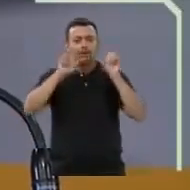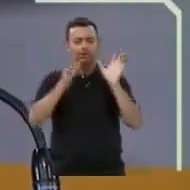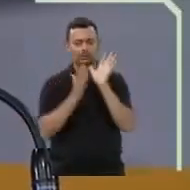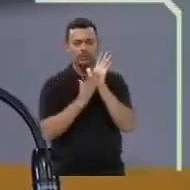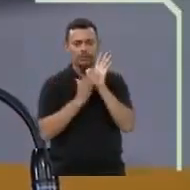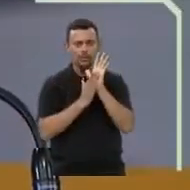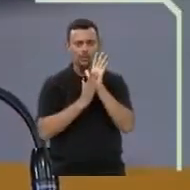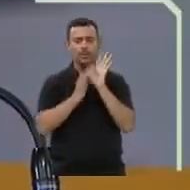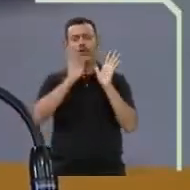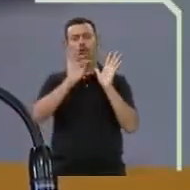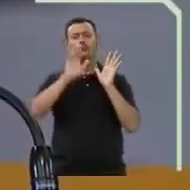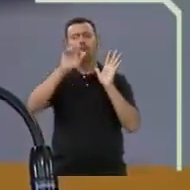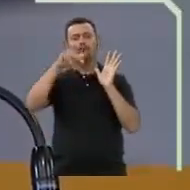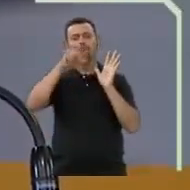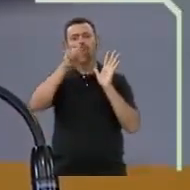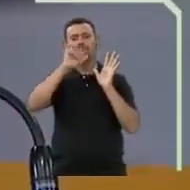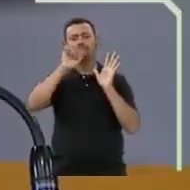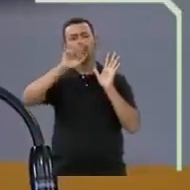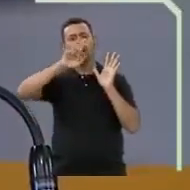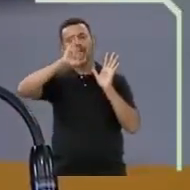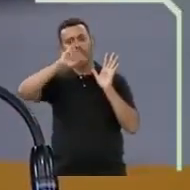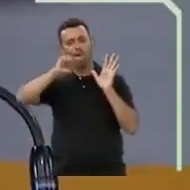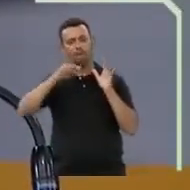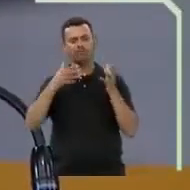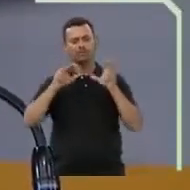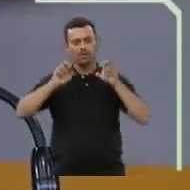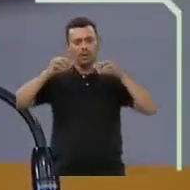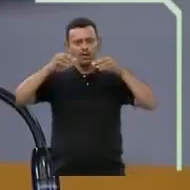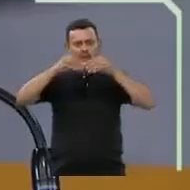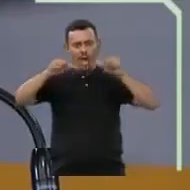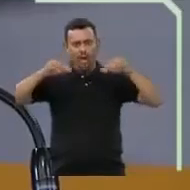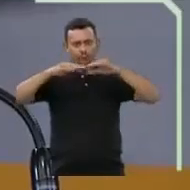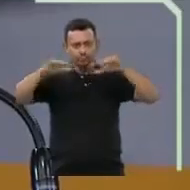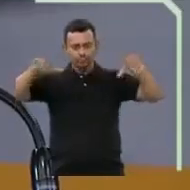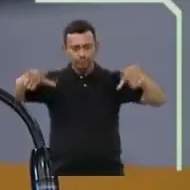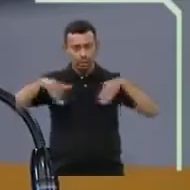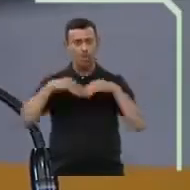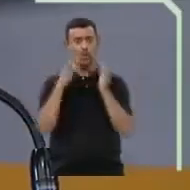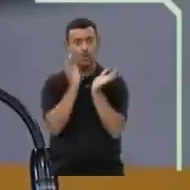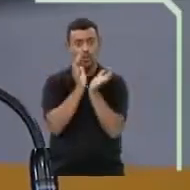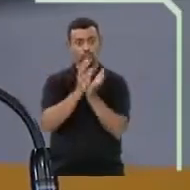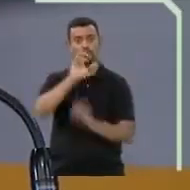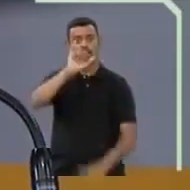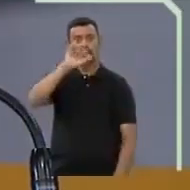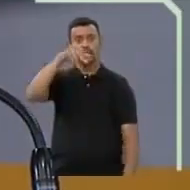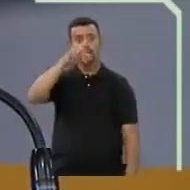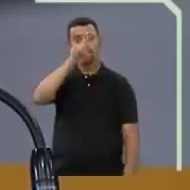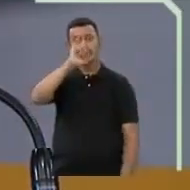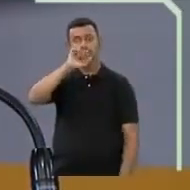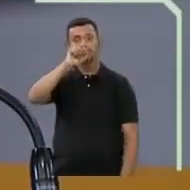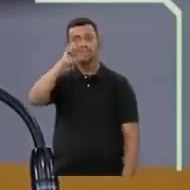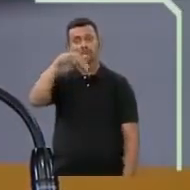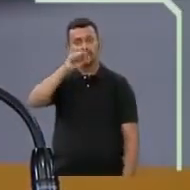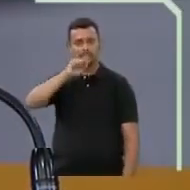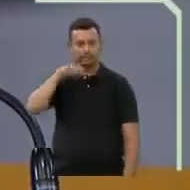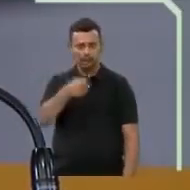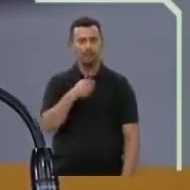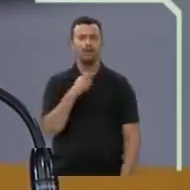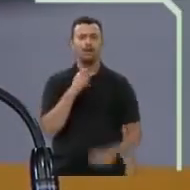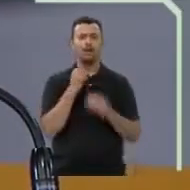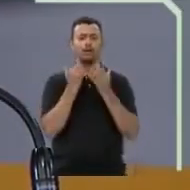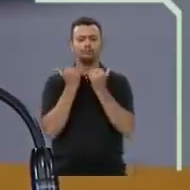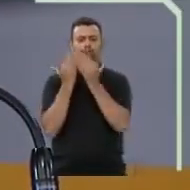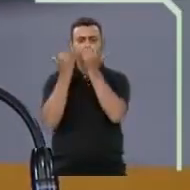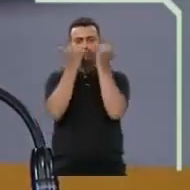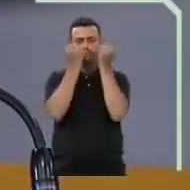fundiária. Entre esses problemas, a demarcação de terras indígenas. Você tem como sua vice a Soninha